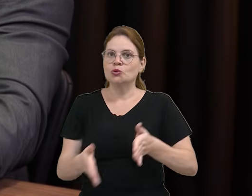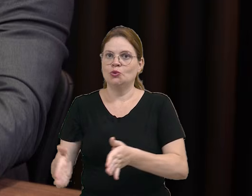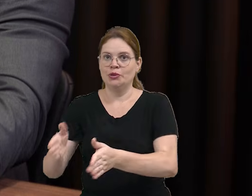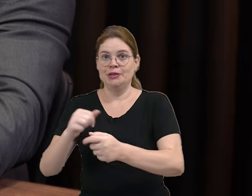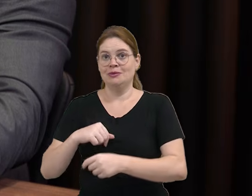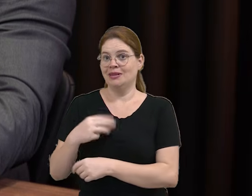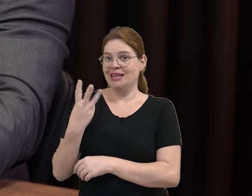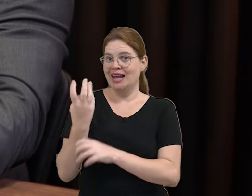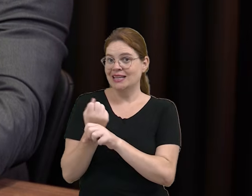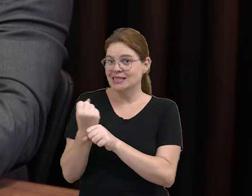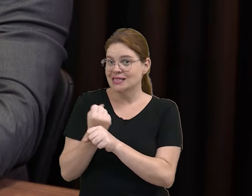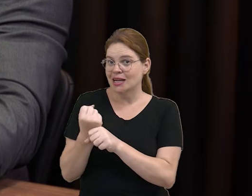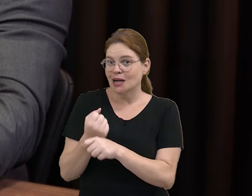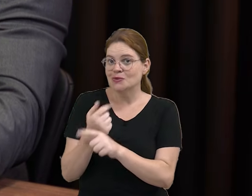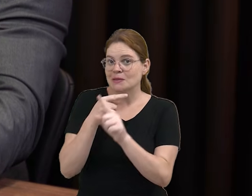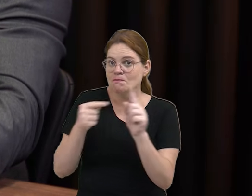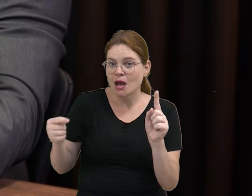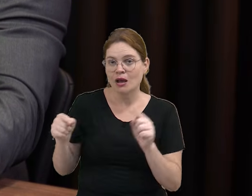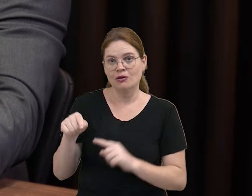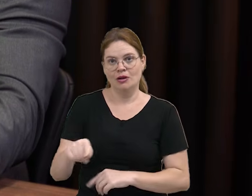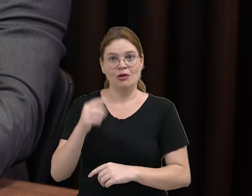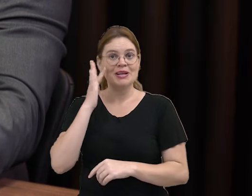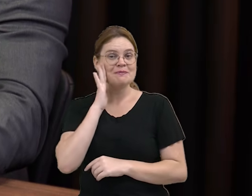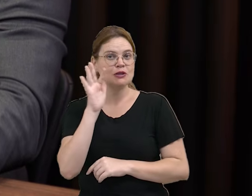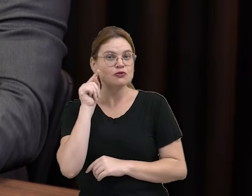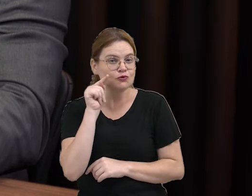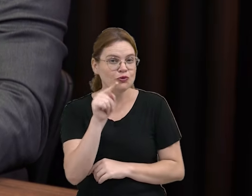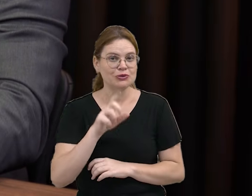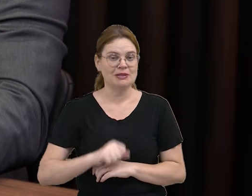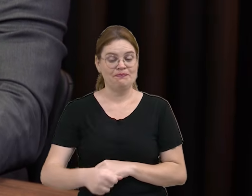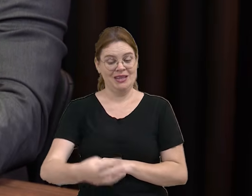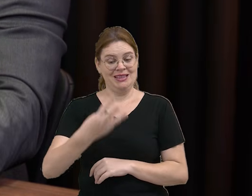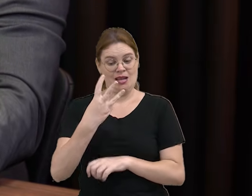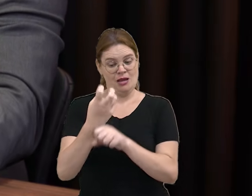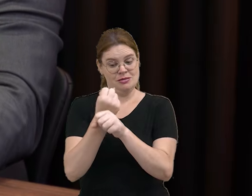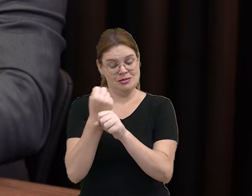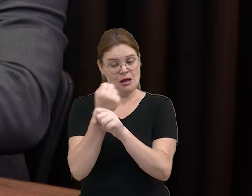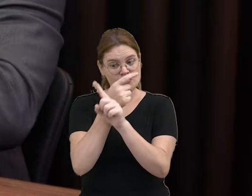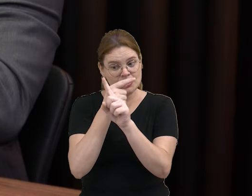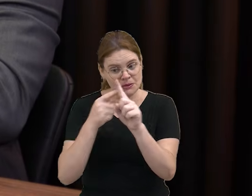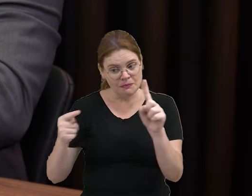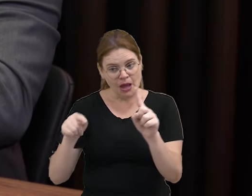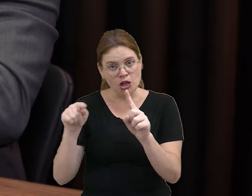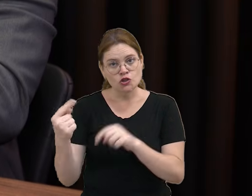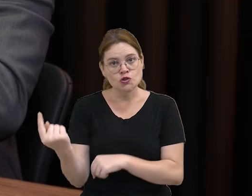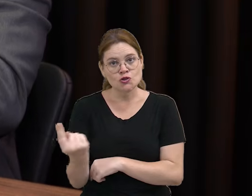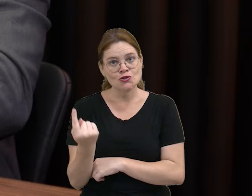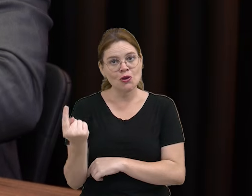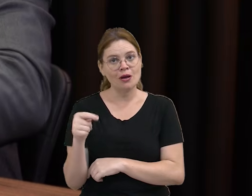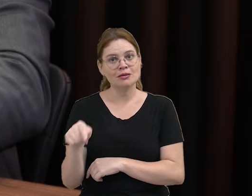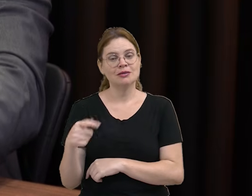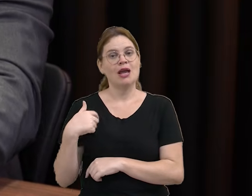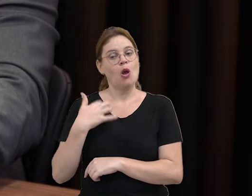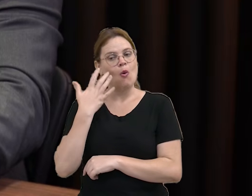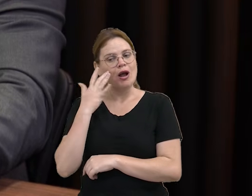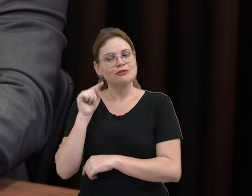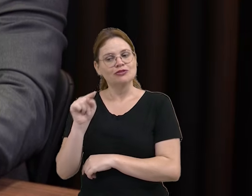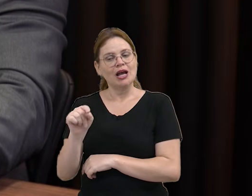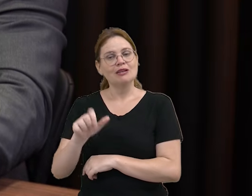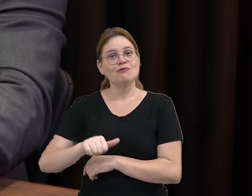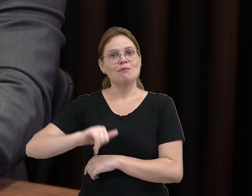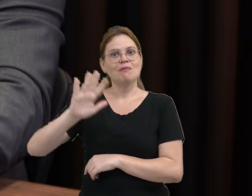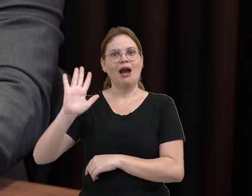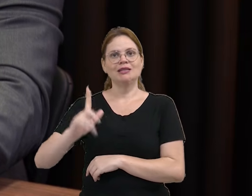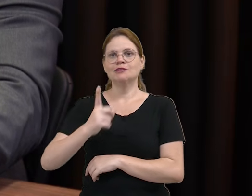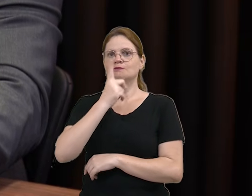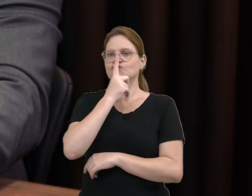Imagina você, à beira de um ribeiro. Então, eu acredito, a palavra não cita isso, mas eu acredito que foi um momento